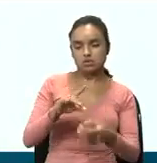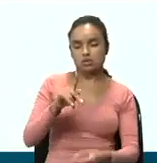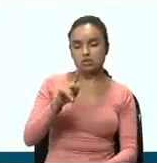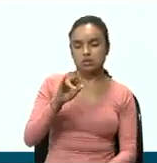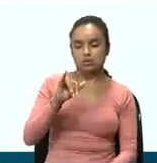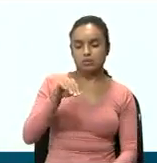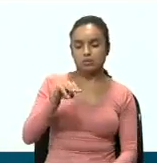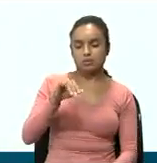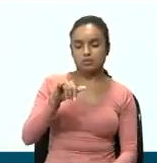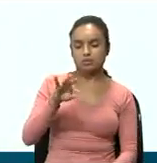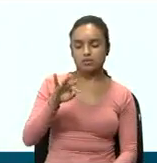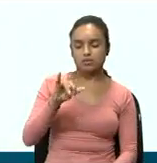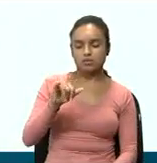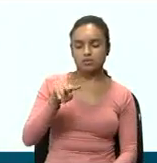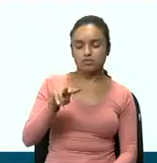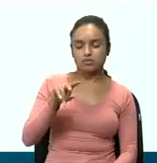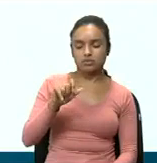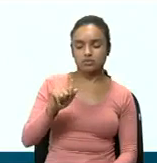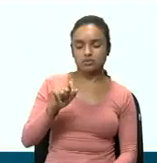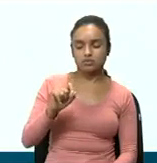1 no expoente, então, u